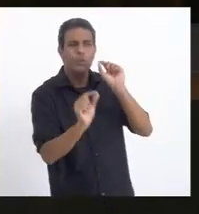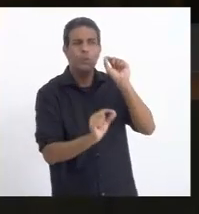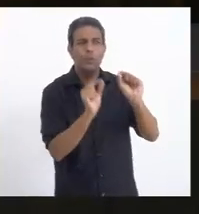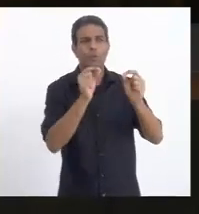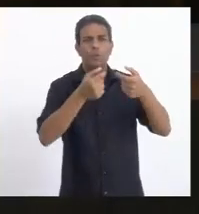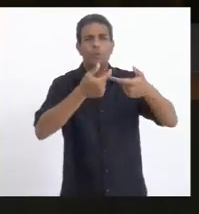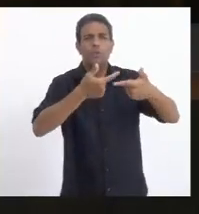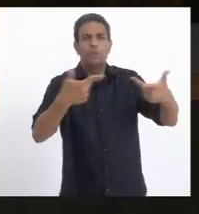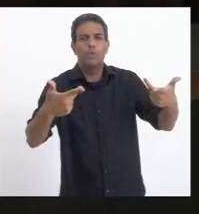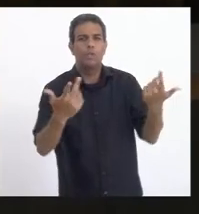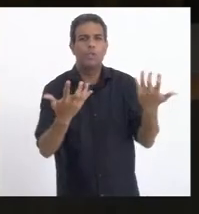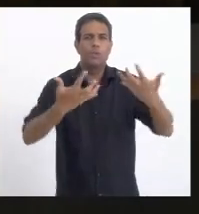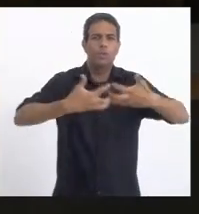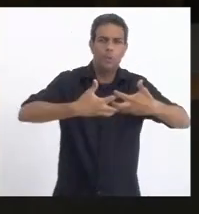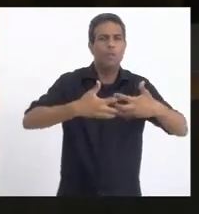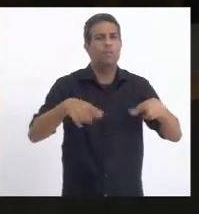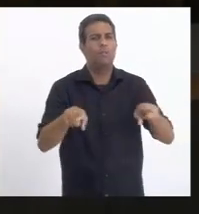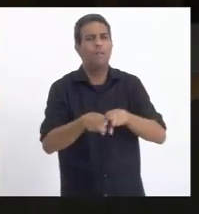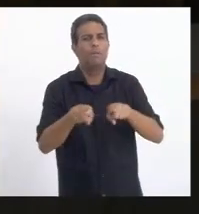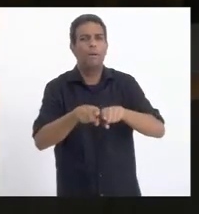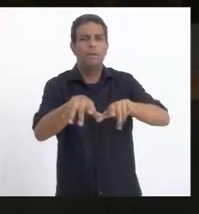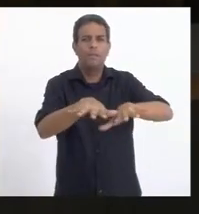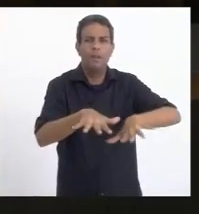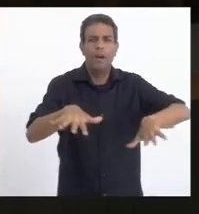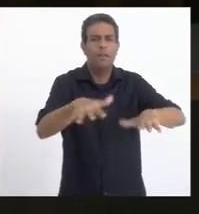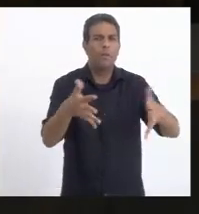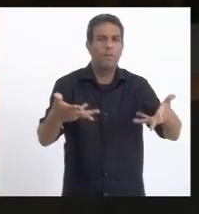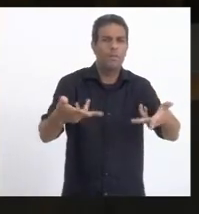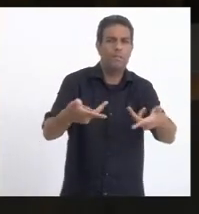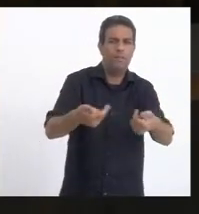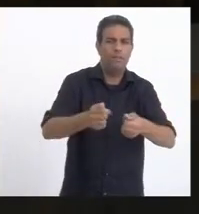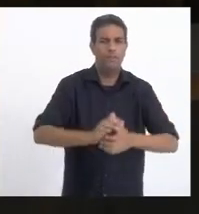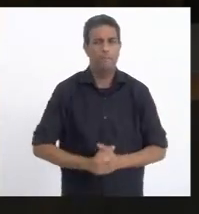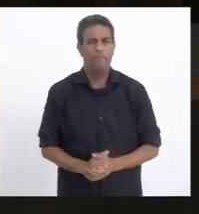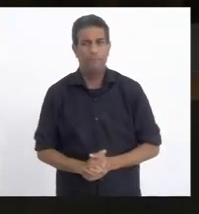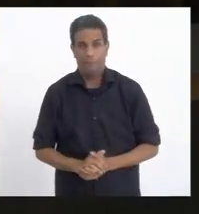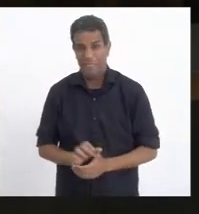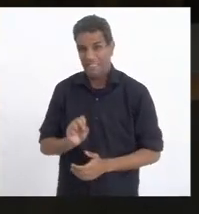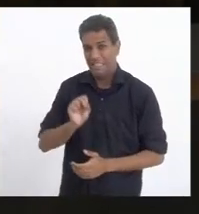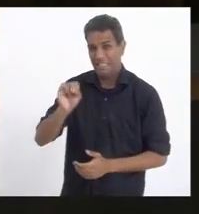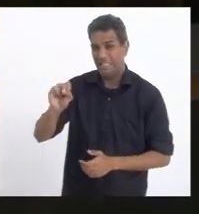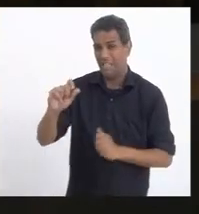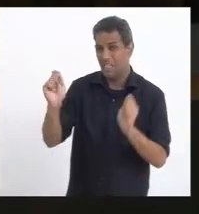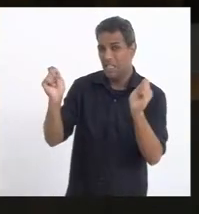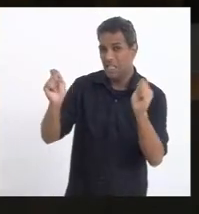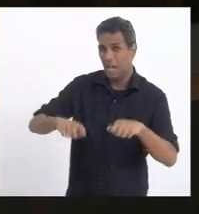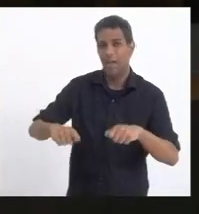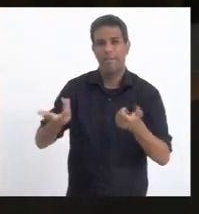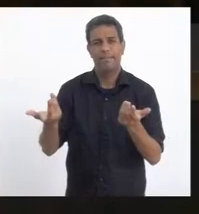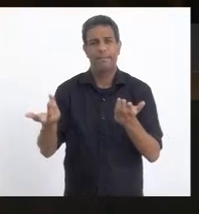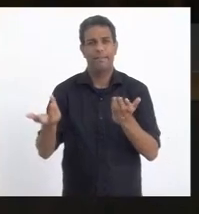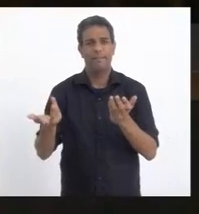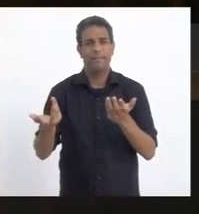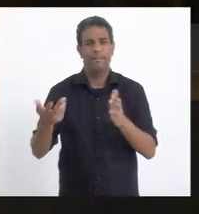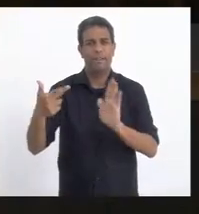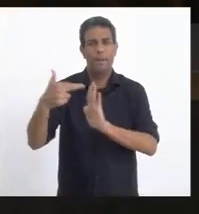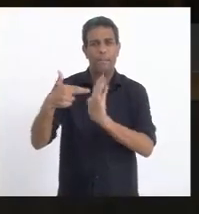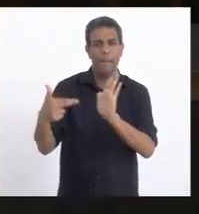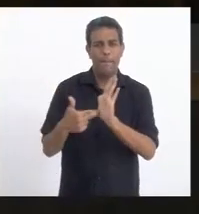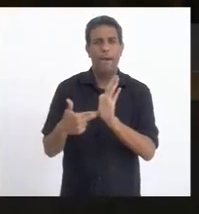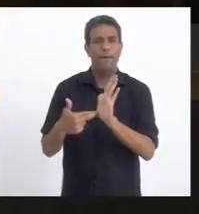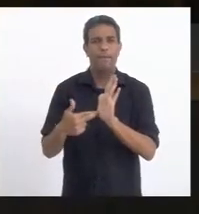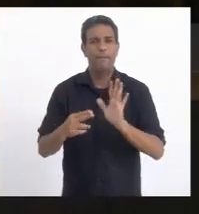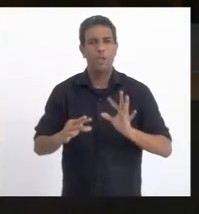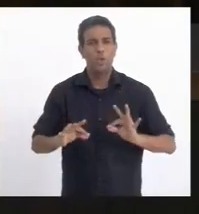questão da integralidade a validade se não é possível por causa do regime de recuperação fiscal